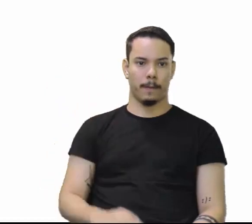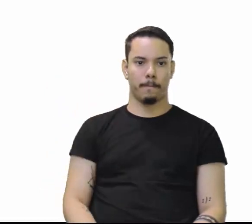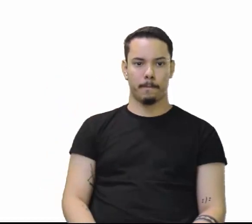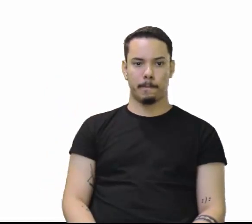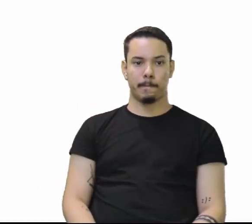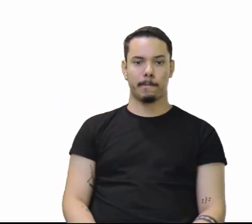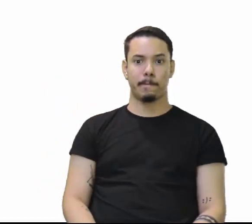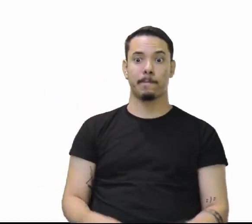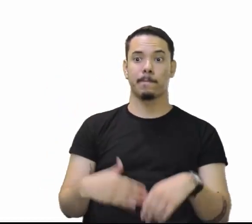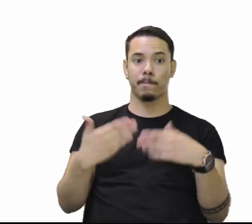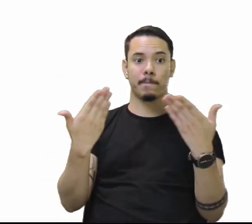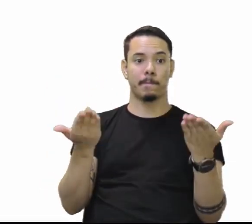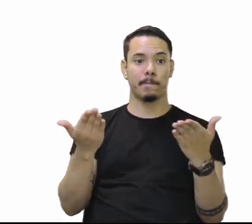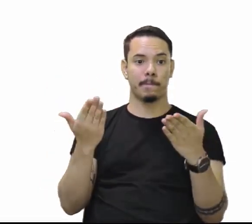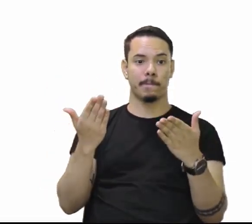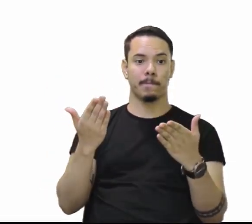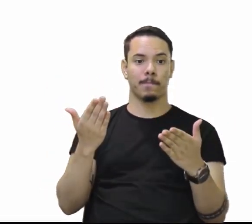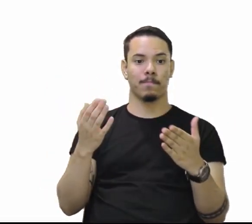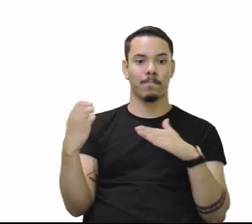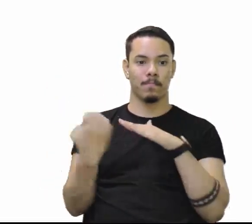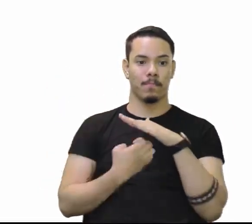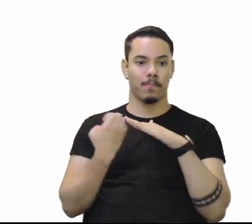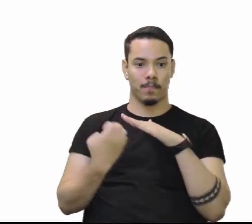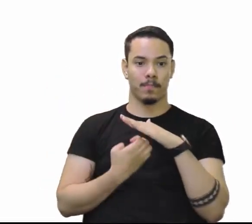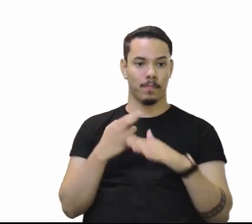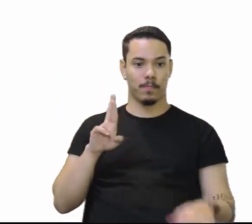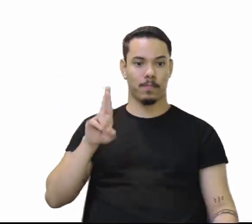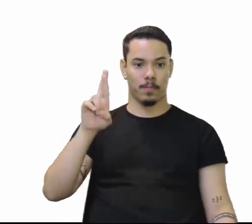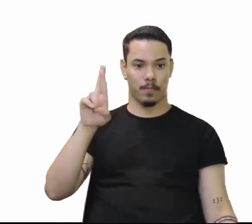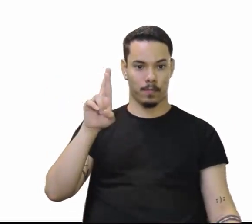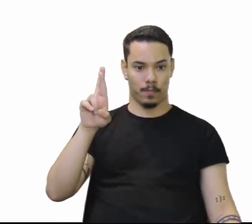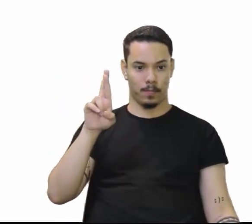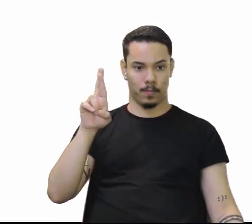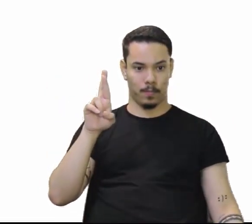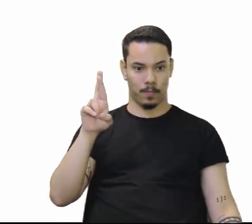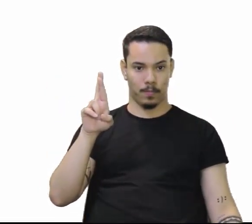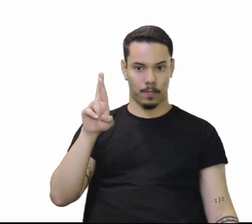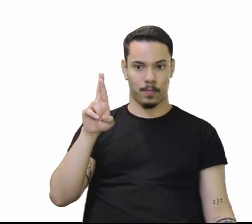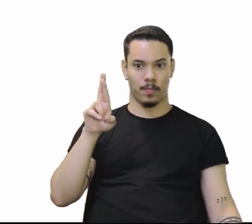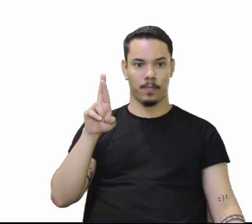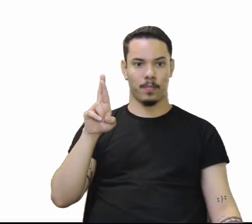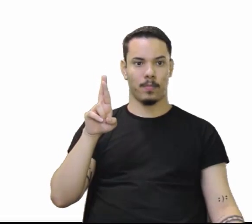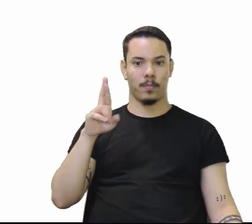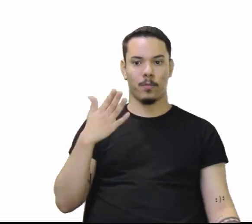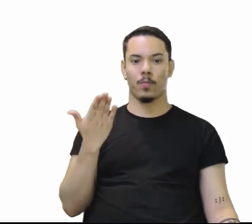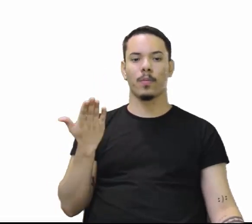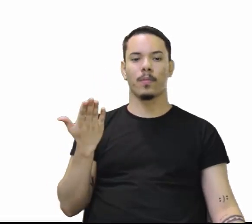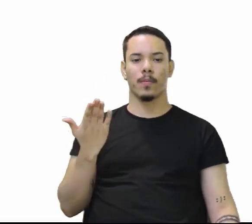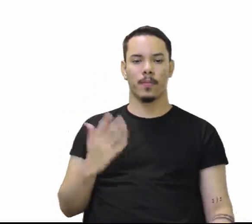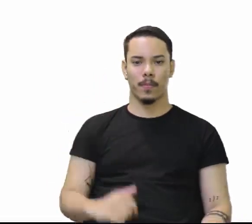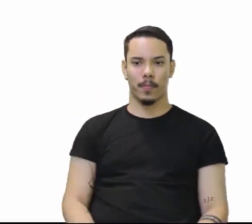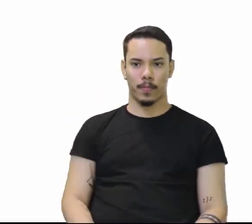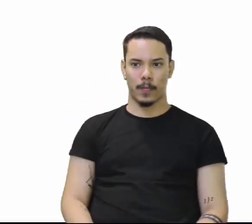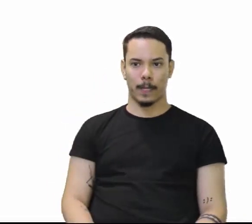Quem era a empreiteira que ficou responsável pelo sudeste e nordeste?